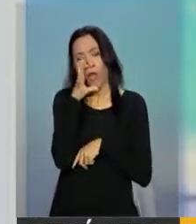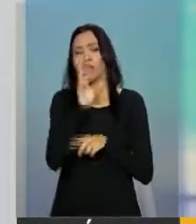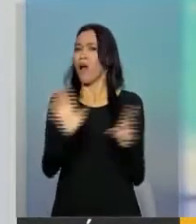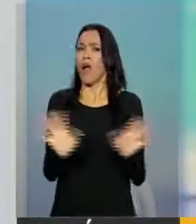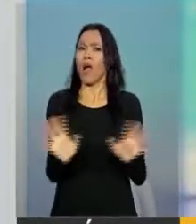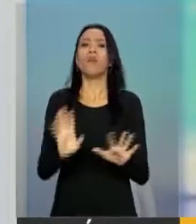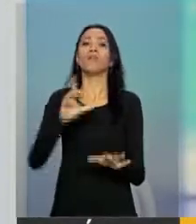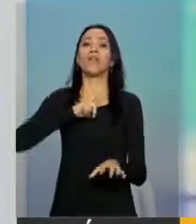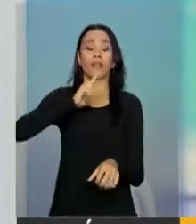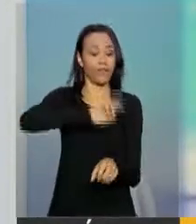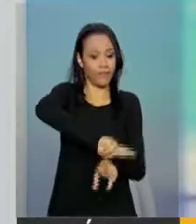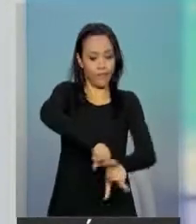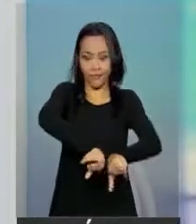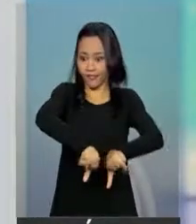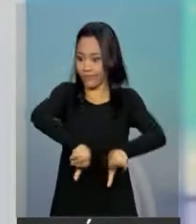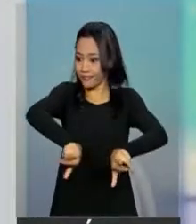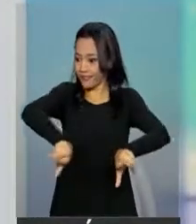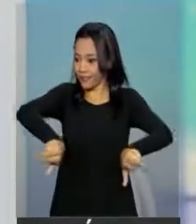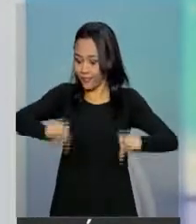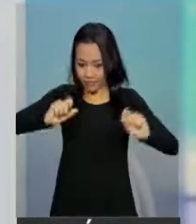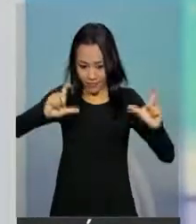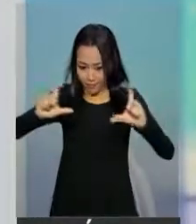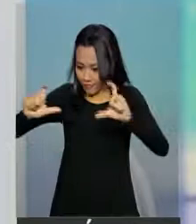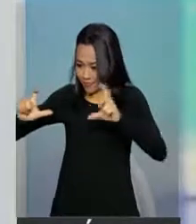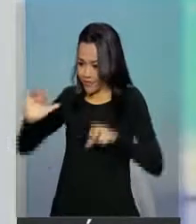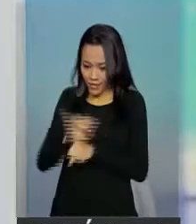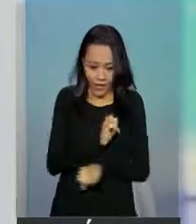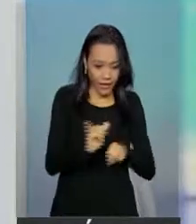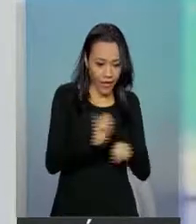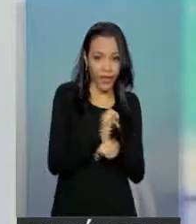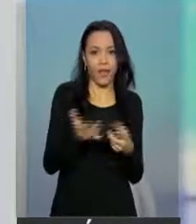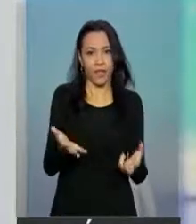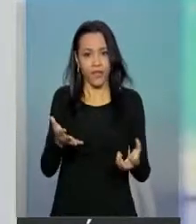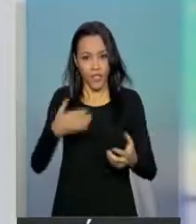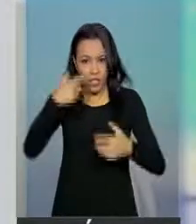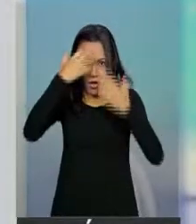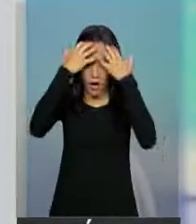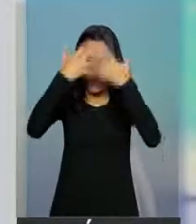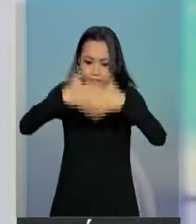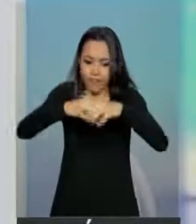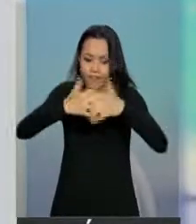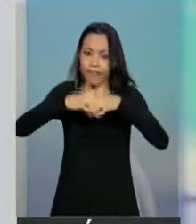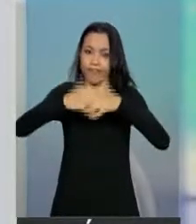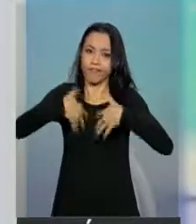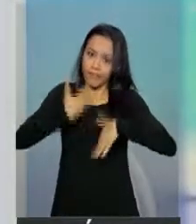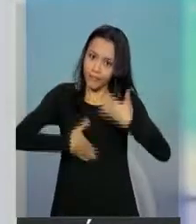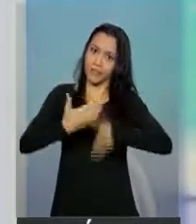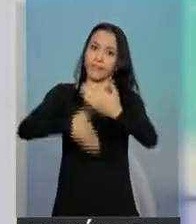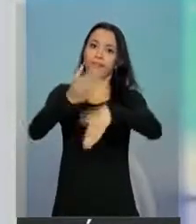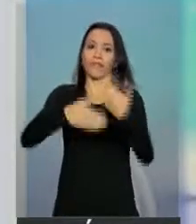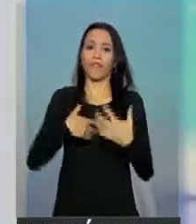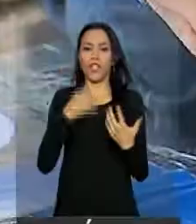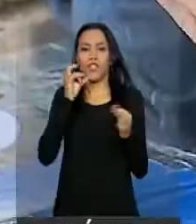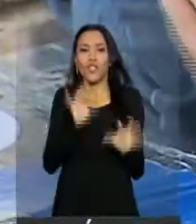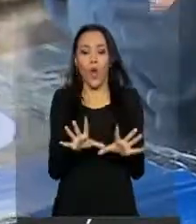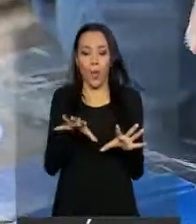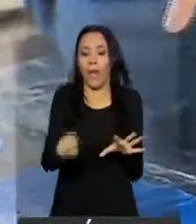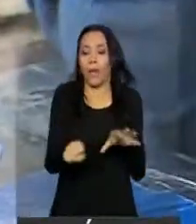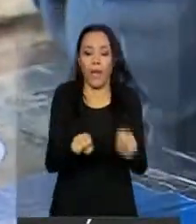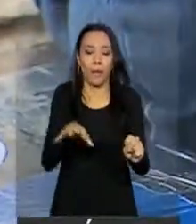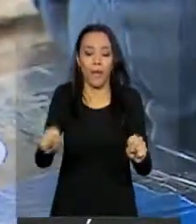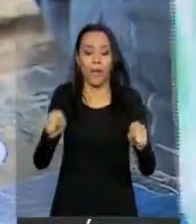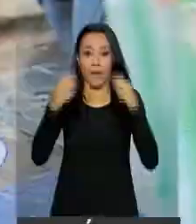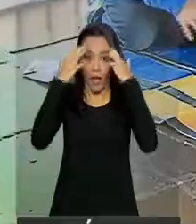concreto para ele aprender, para que ele desenvolva melhor, para que ele saia do abstrato, do concreto.